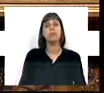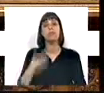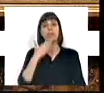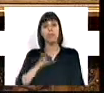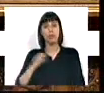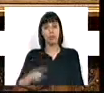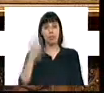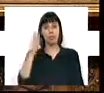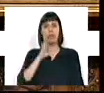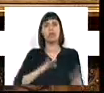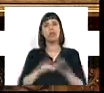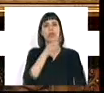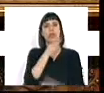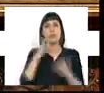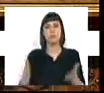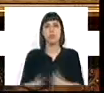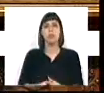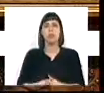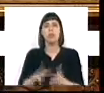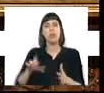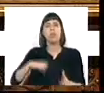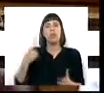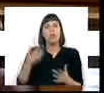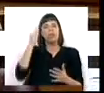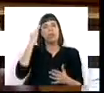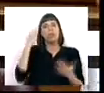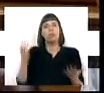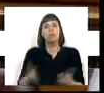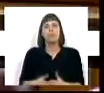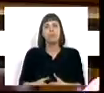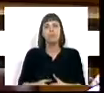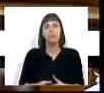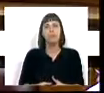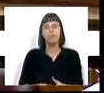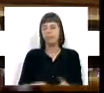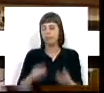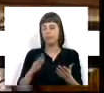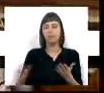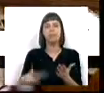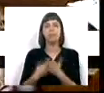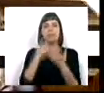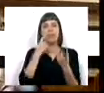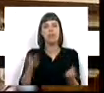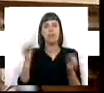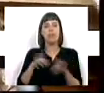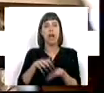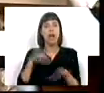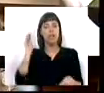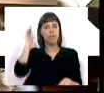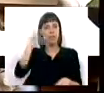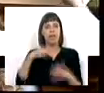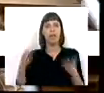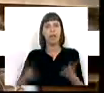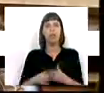Obrigada, Sr. Presidente, Senhoras e Senhores Deputados. Os Verdes entenderam que é a altura de trazer novamente à Assembleia da